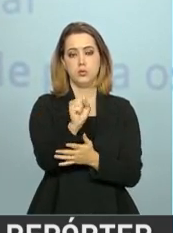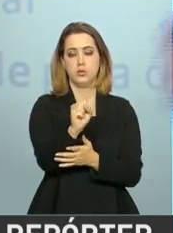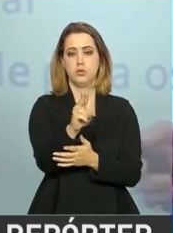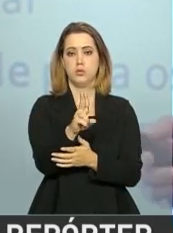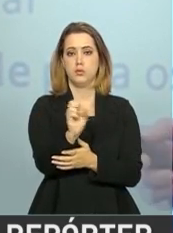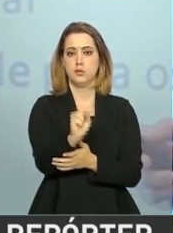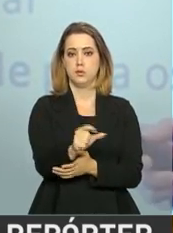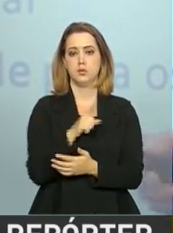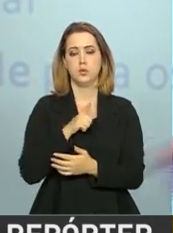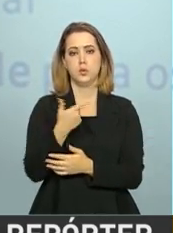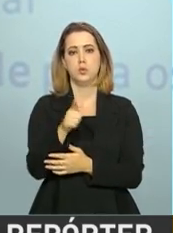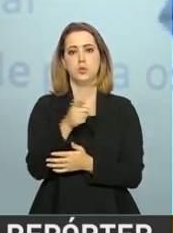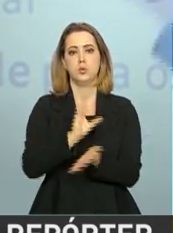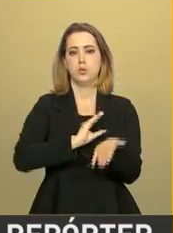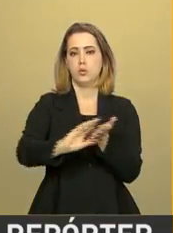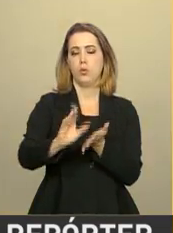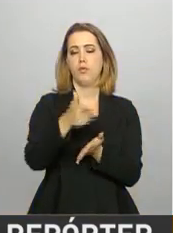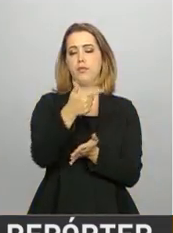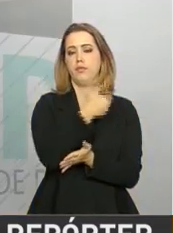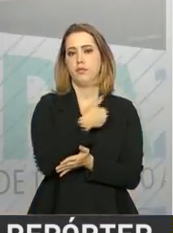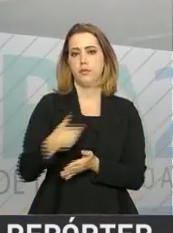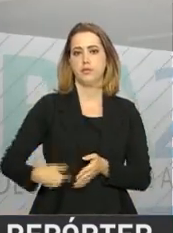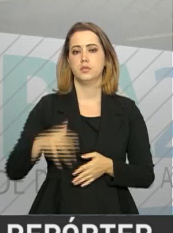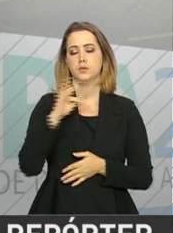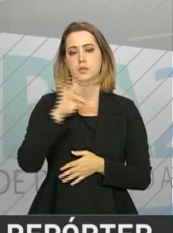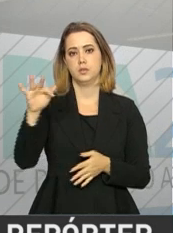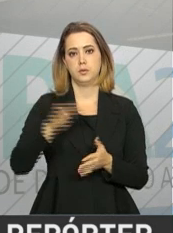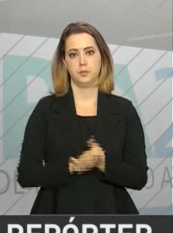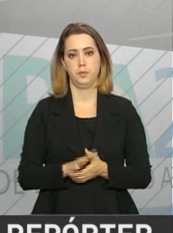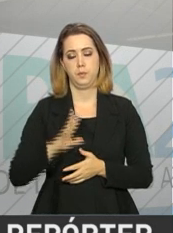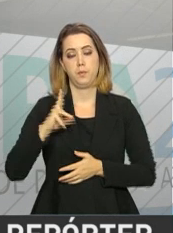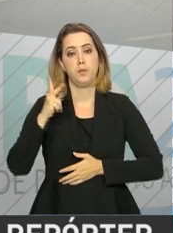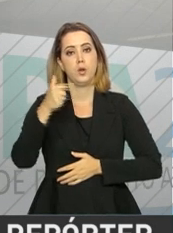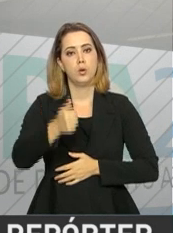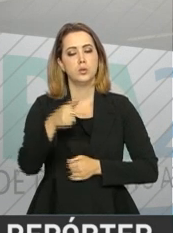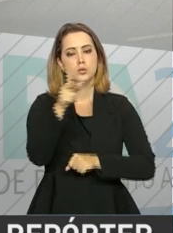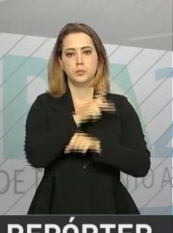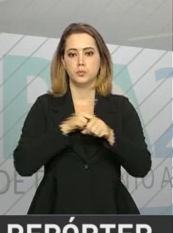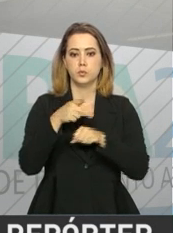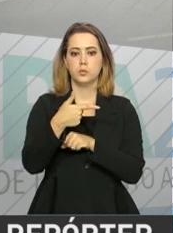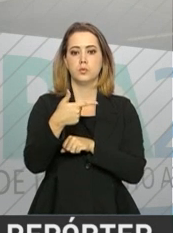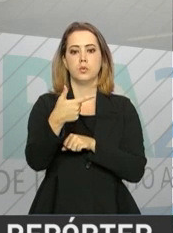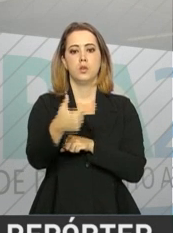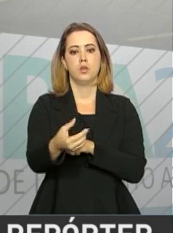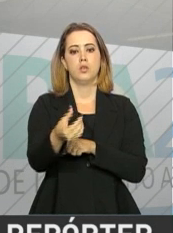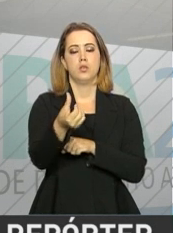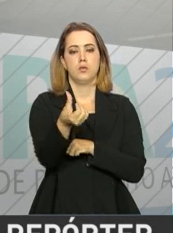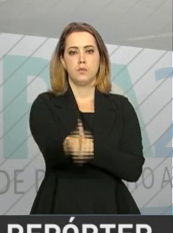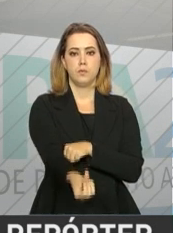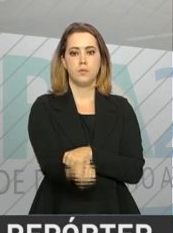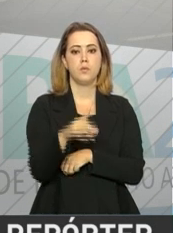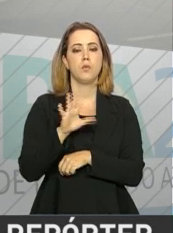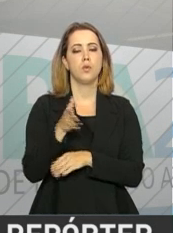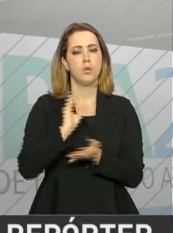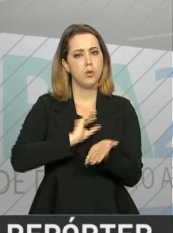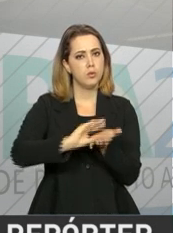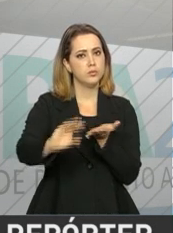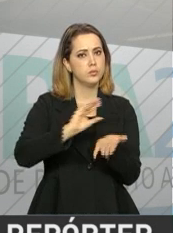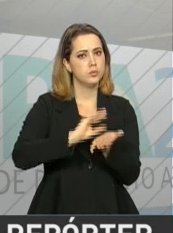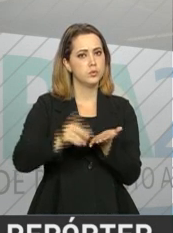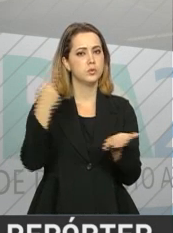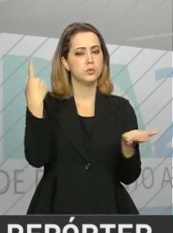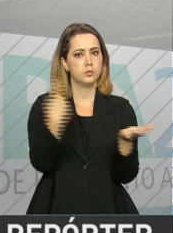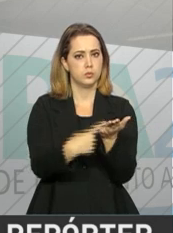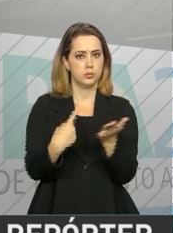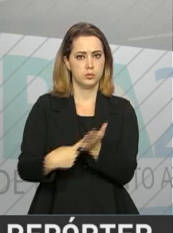com a contrapartida do governo federal. Em todo o país, 216 entidades filantrópicas serão beneficiadas com a